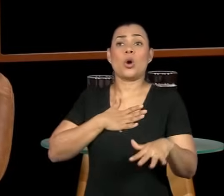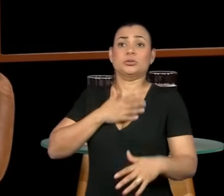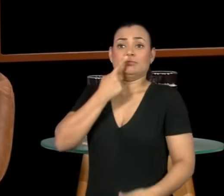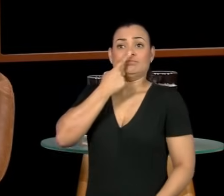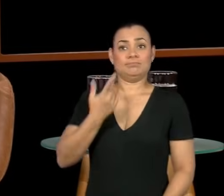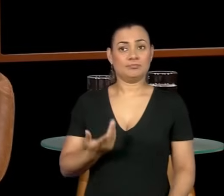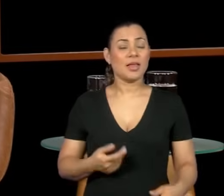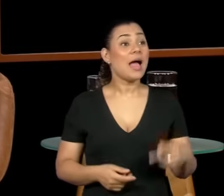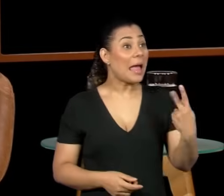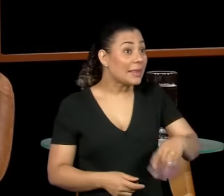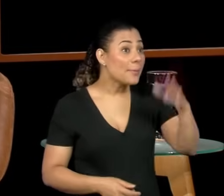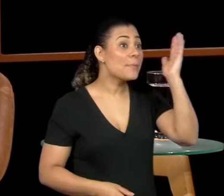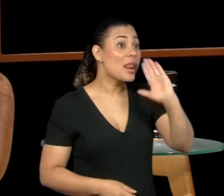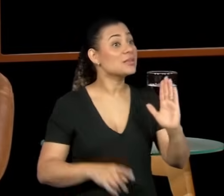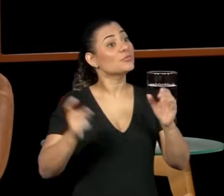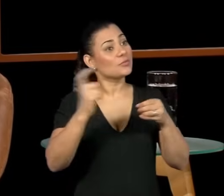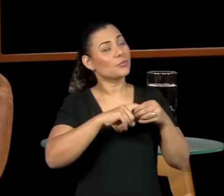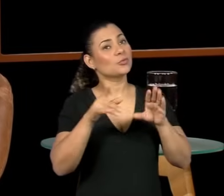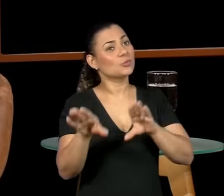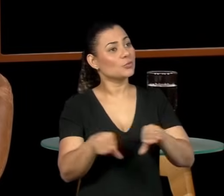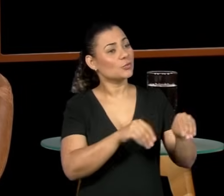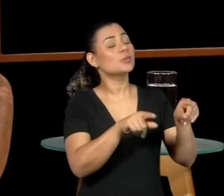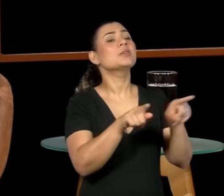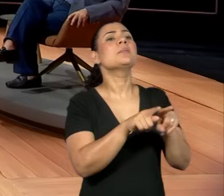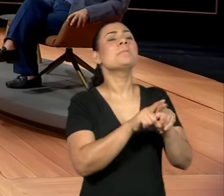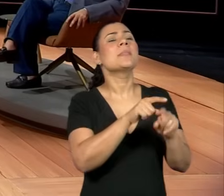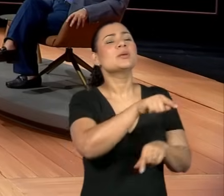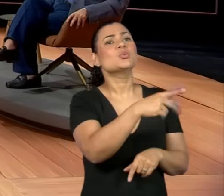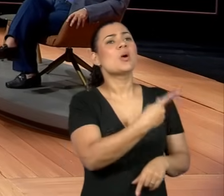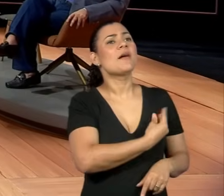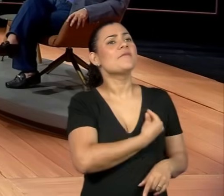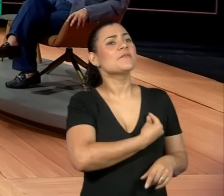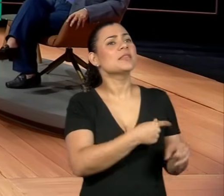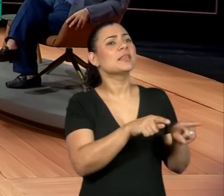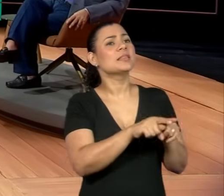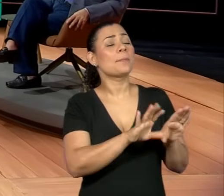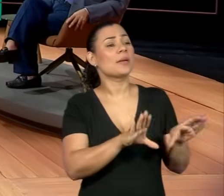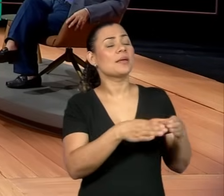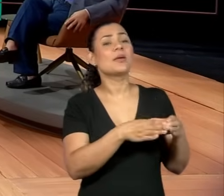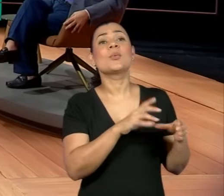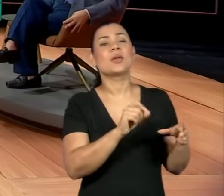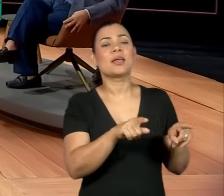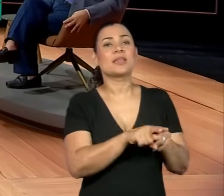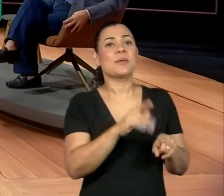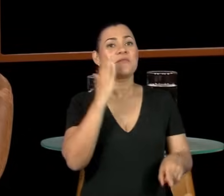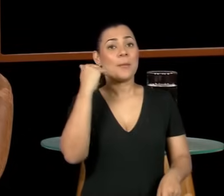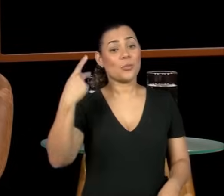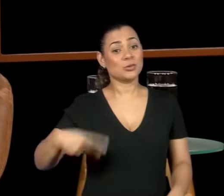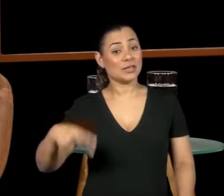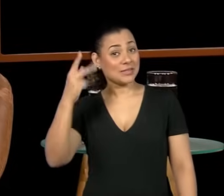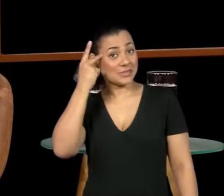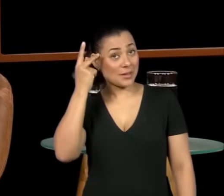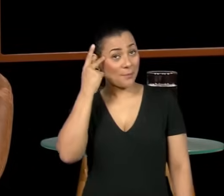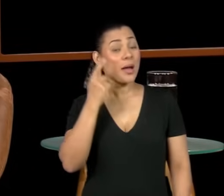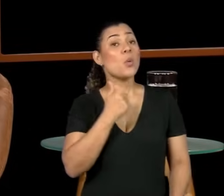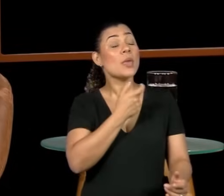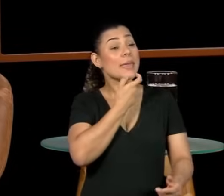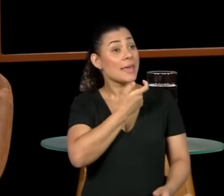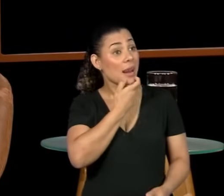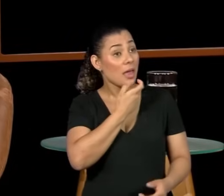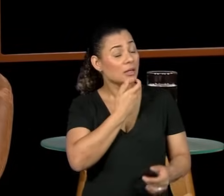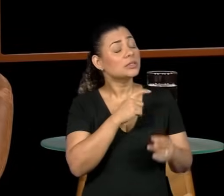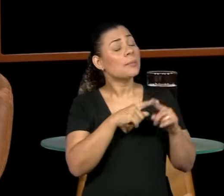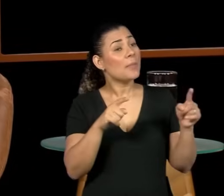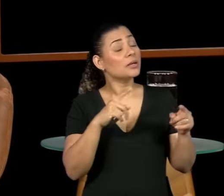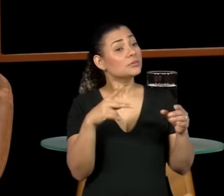ao Brasil, entra o Lee Jackson na sua vida, né? A banda Lee Jackson, uma banda paulistana que cantava em inglês, e